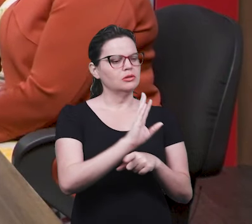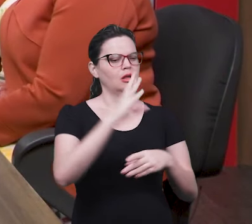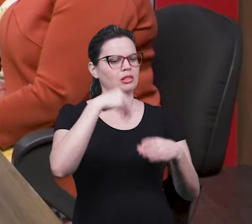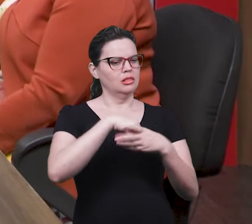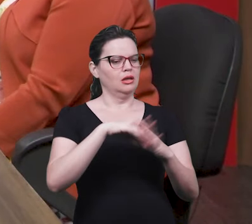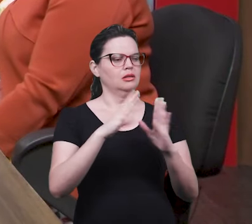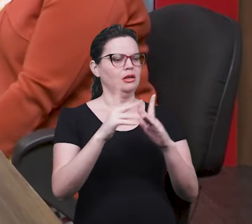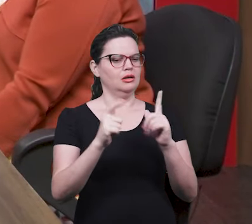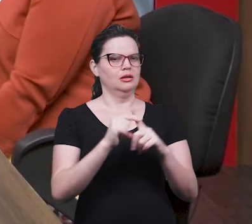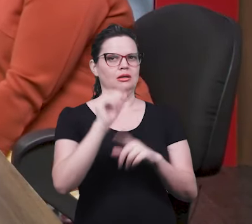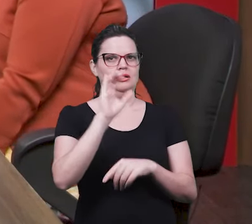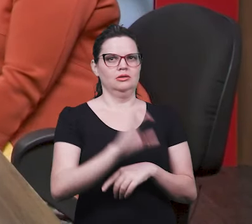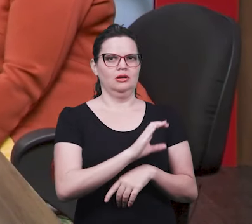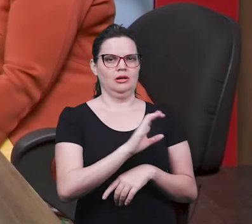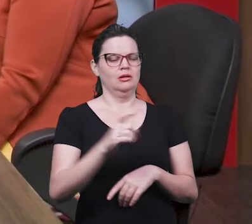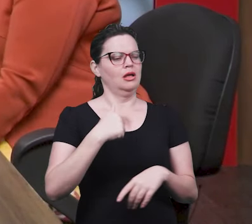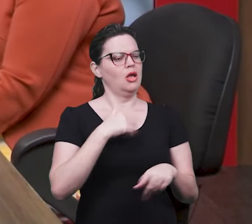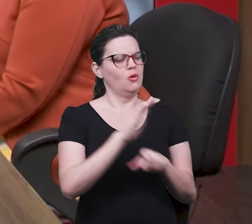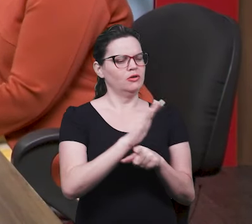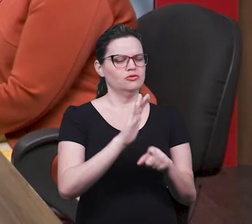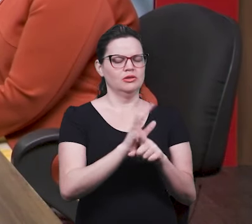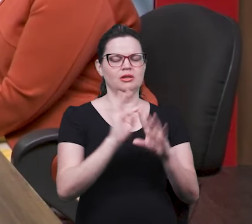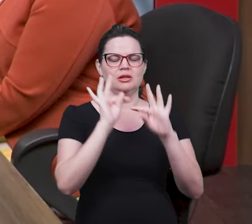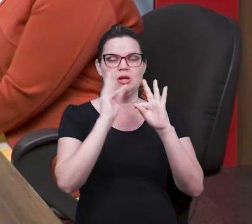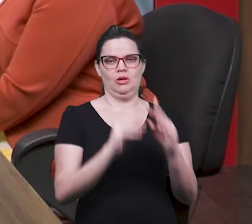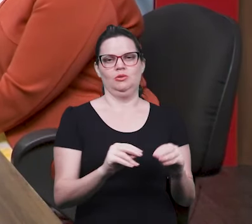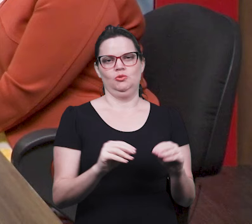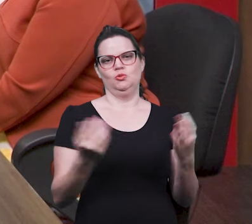missa quando ela era em latim ainda, tudo isso.